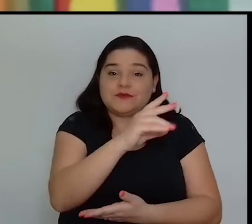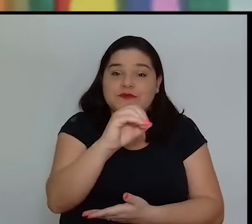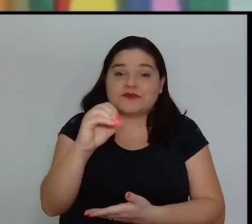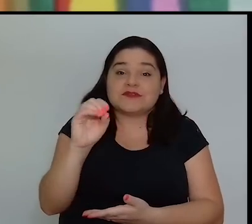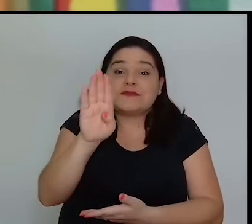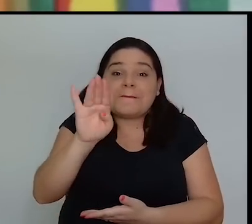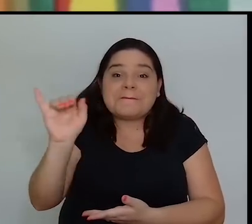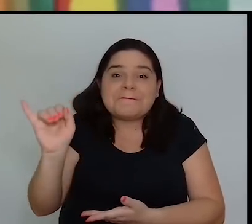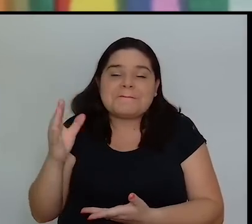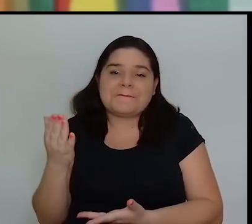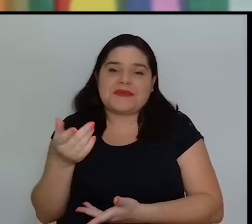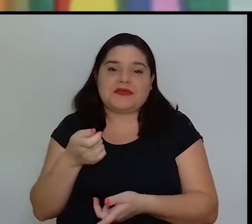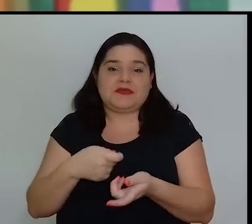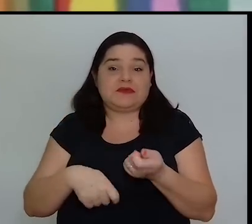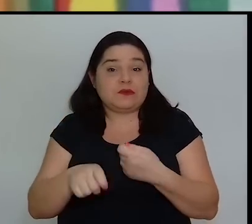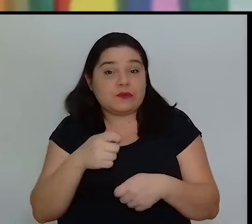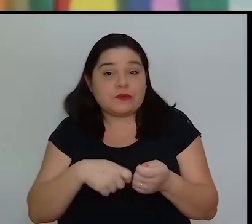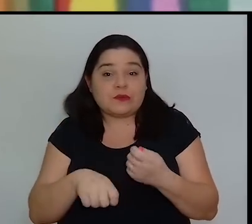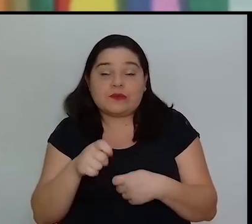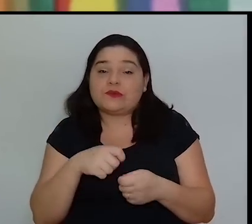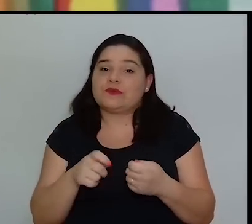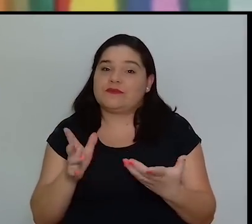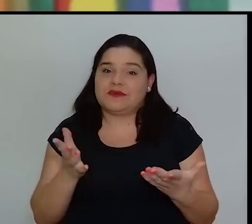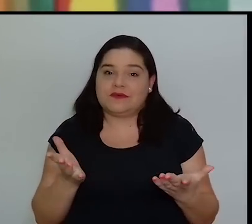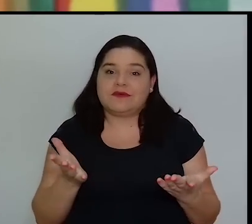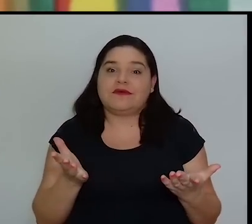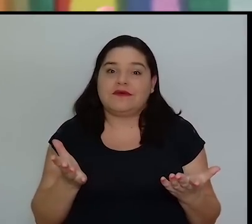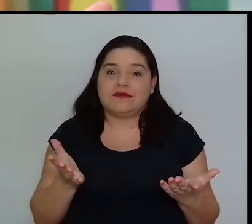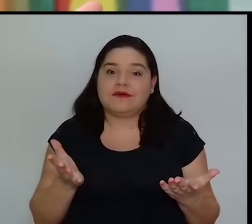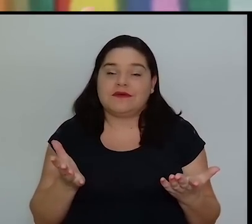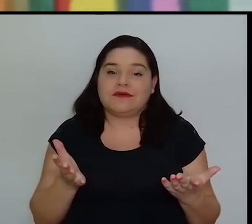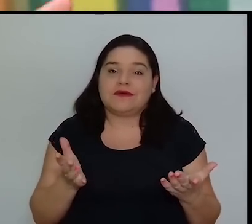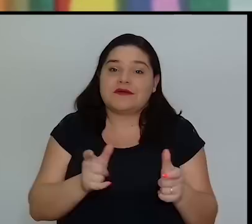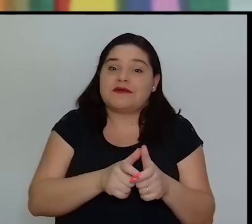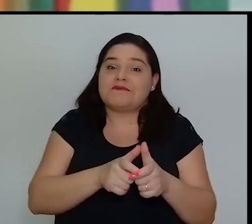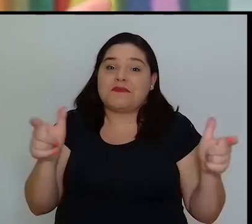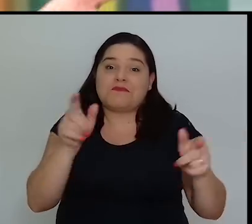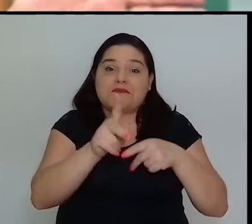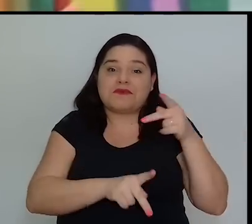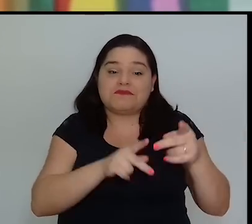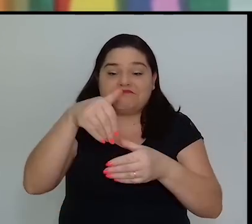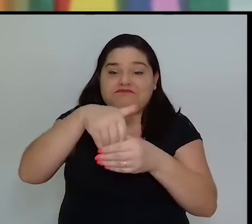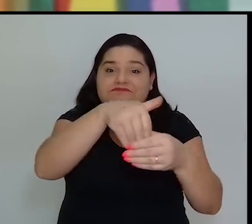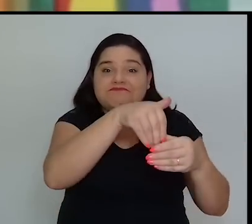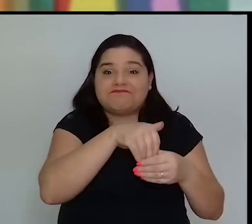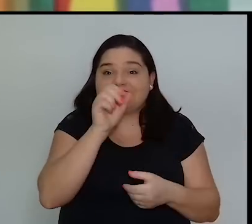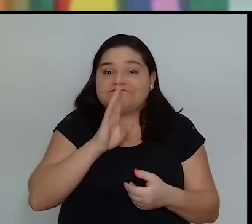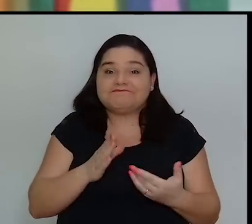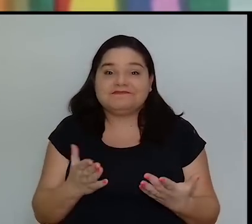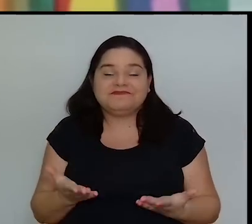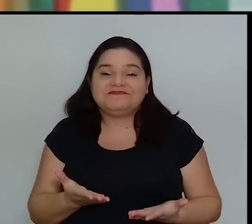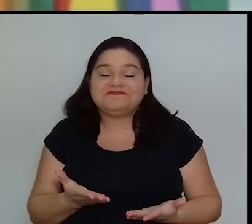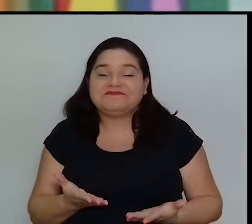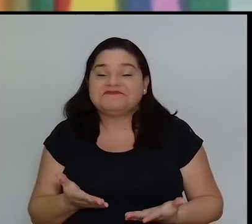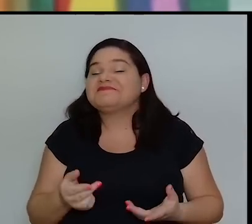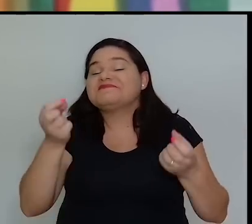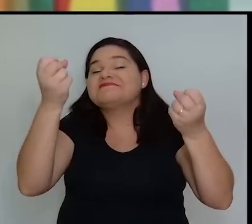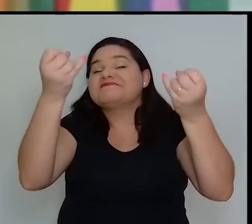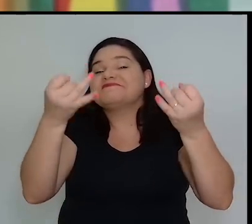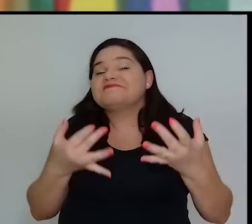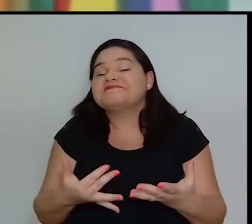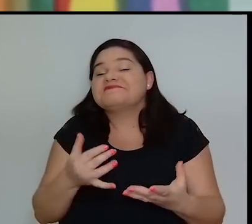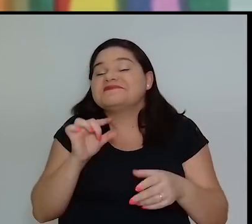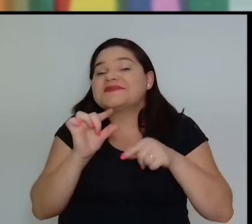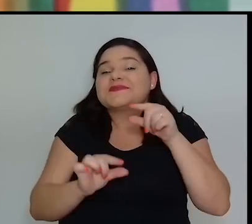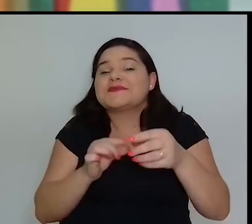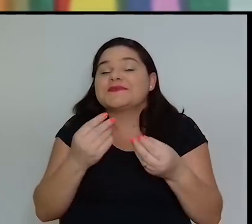de uma economia eleitoral brasileiro explica um pouco o que que é